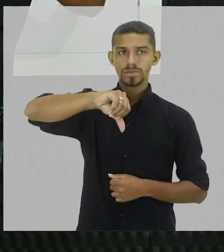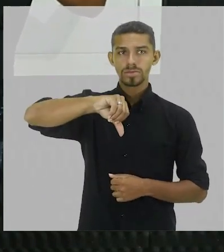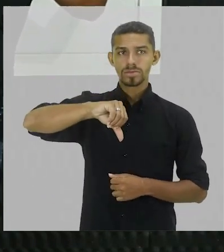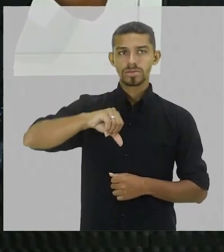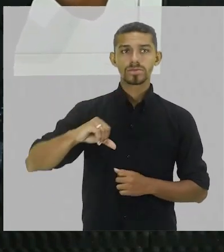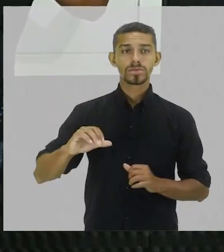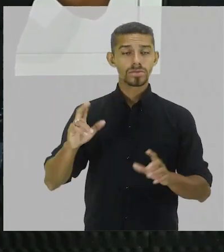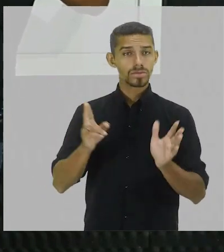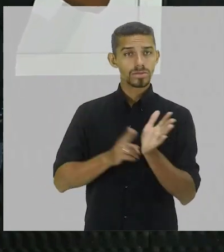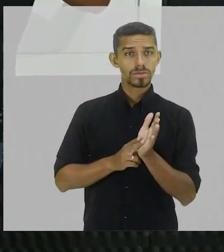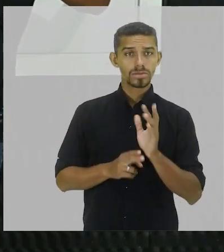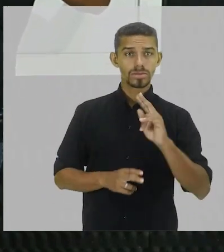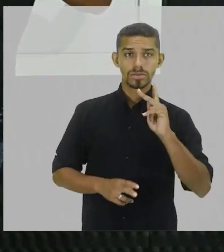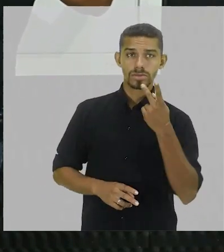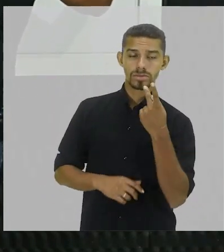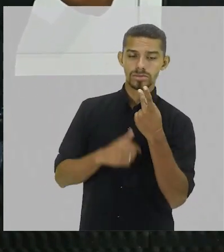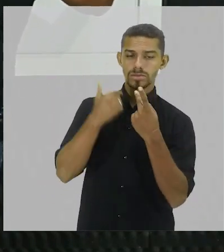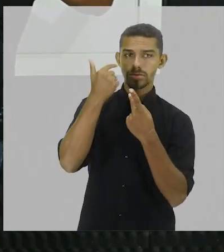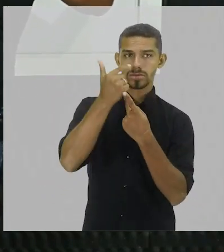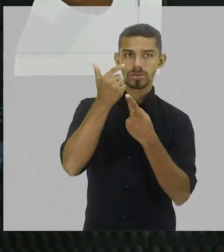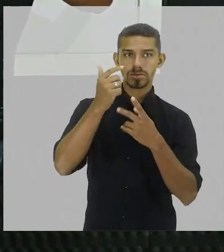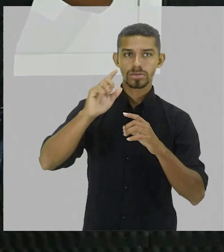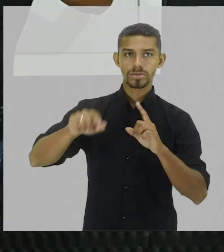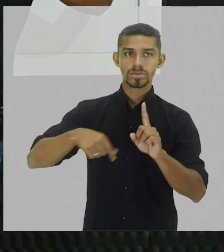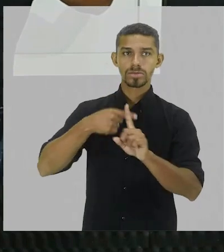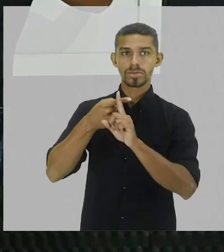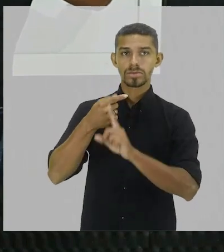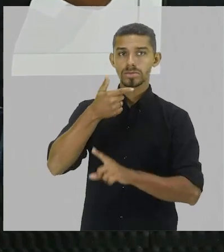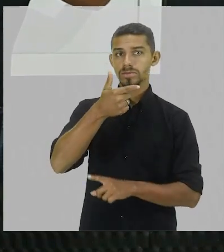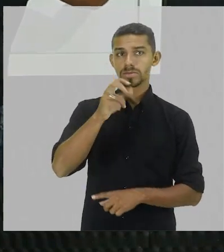igual a h ao quadrado mais 25.